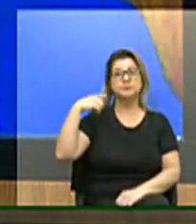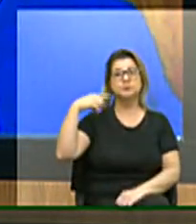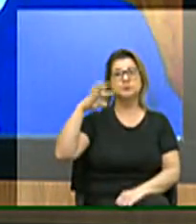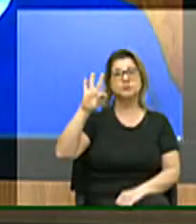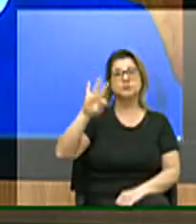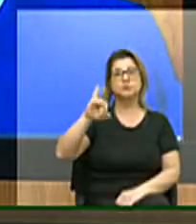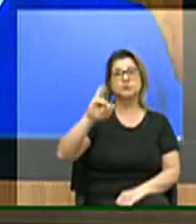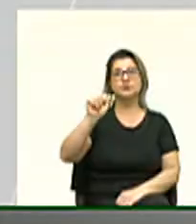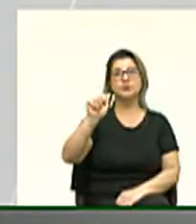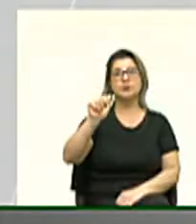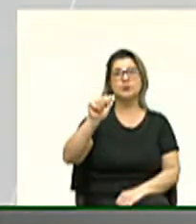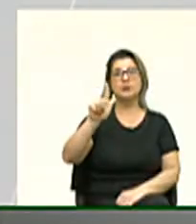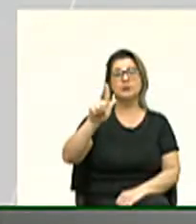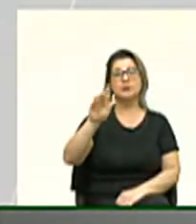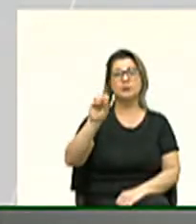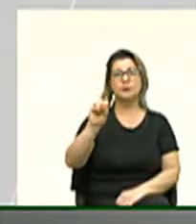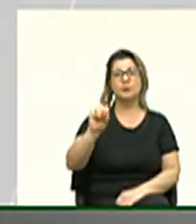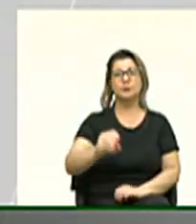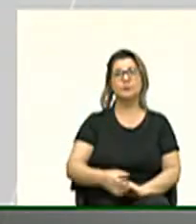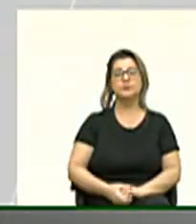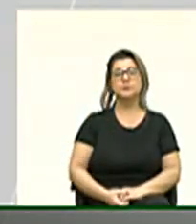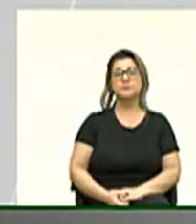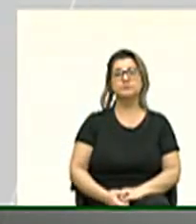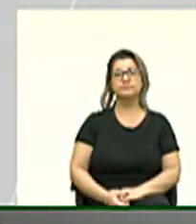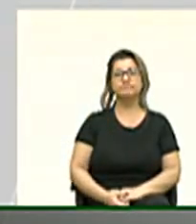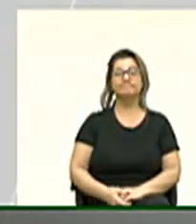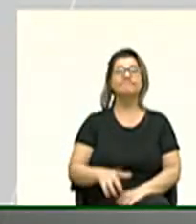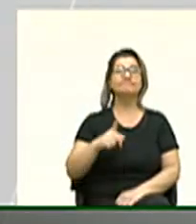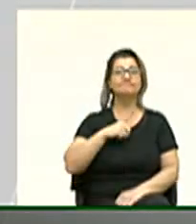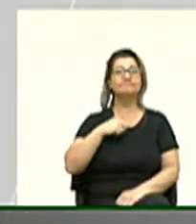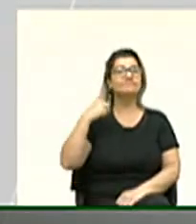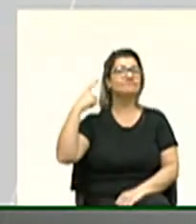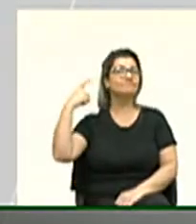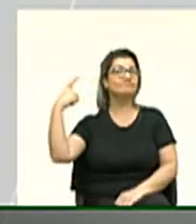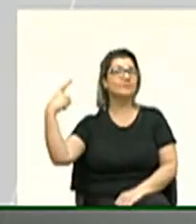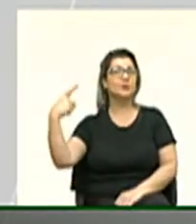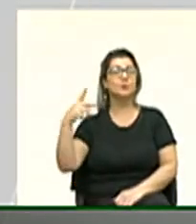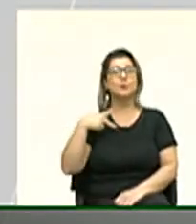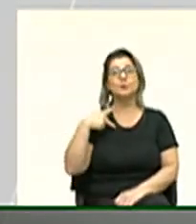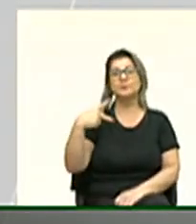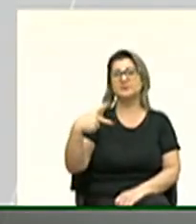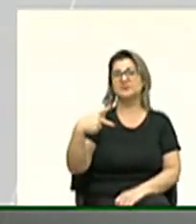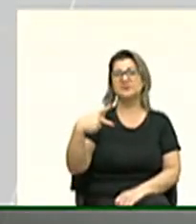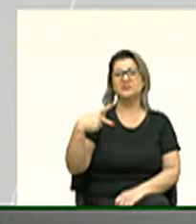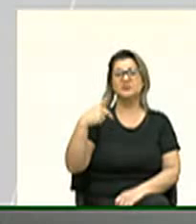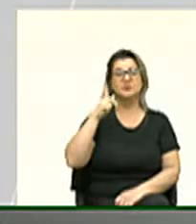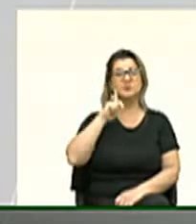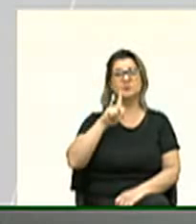Está dando um pequeno ruído aqui, né, presidente? Eu estou notando isso. É, mas agora está chegando.